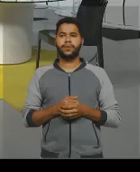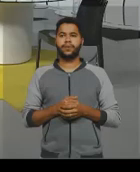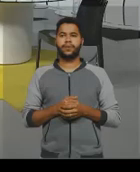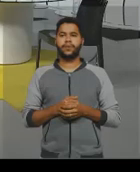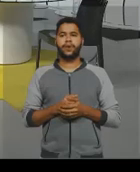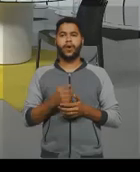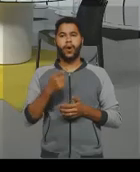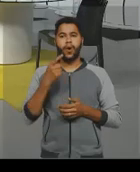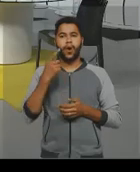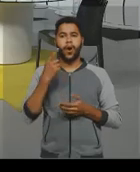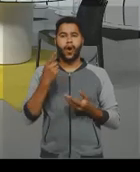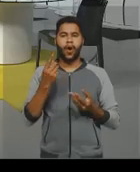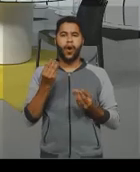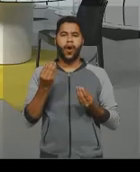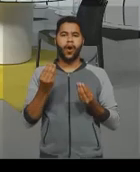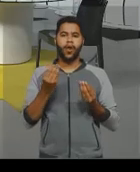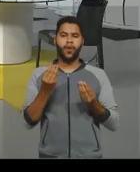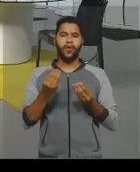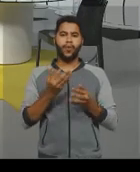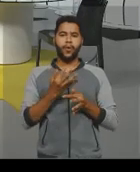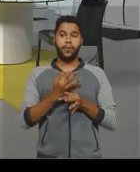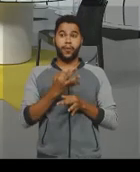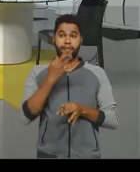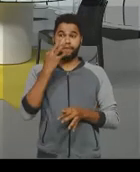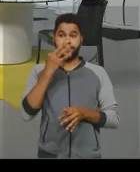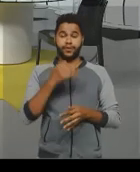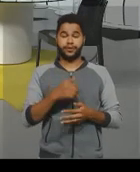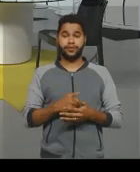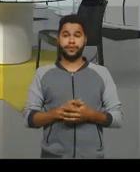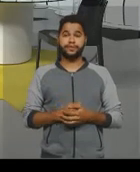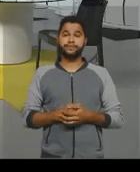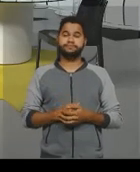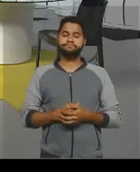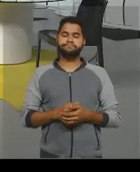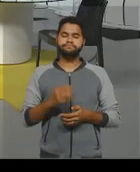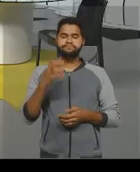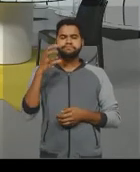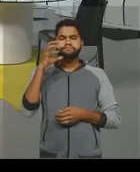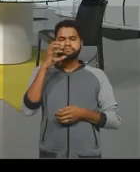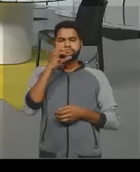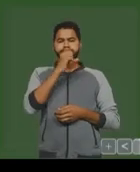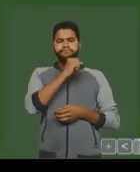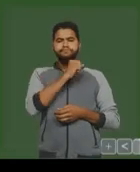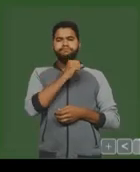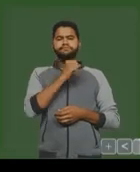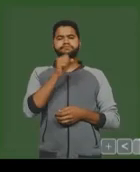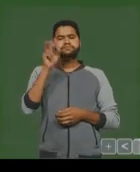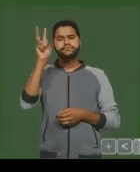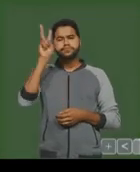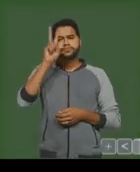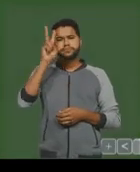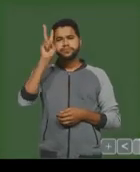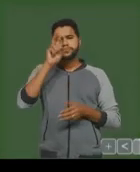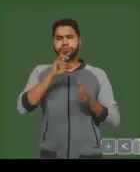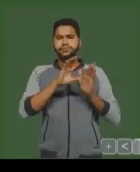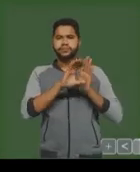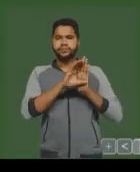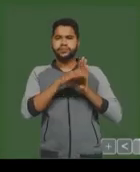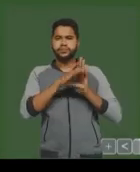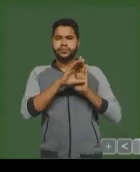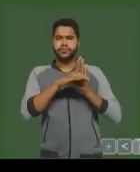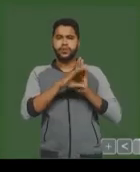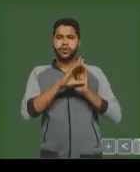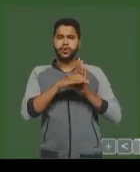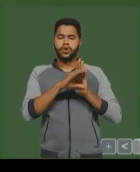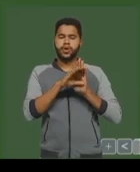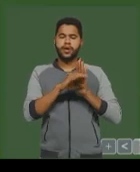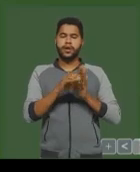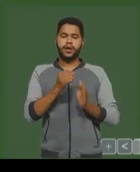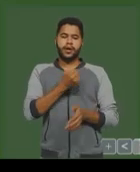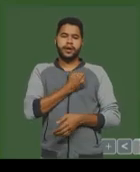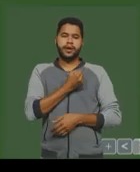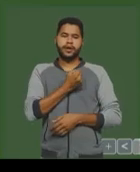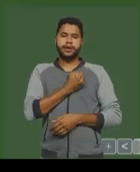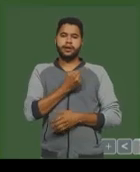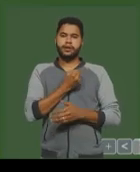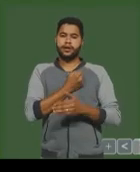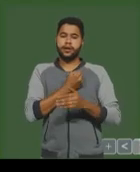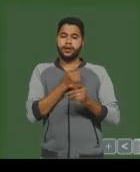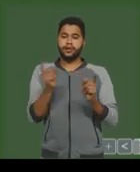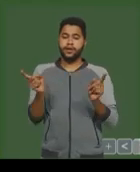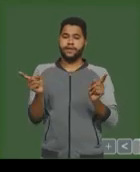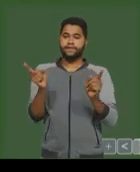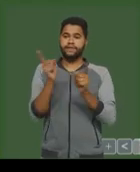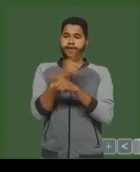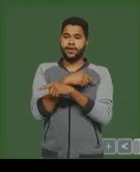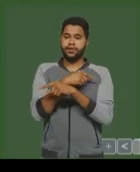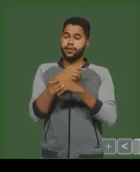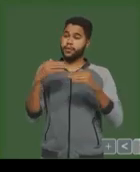da física, né? Então, primeiro, rapidamente, vamos relembrar o conceito. O que são grandezas inversamente proporcionais?